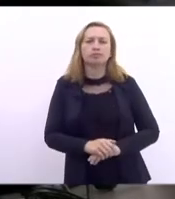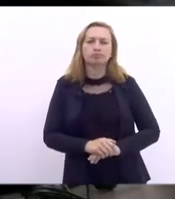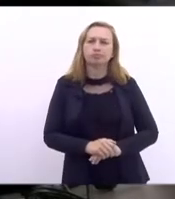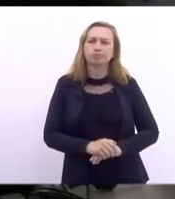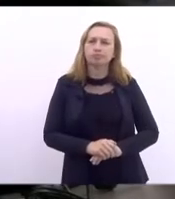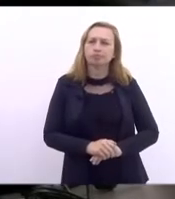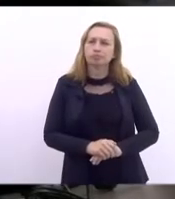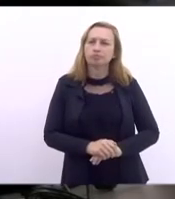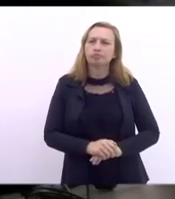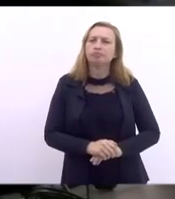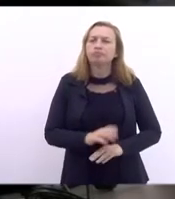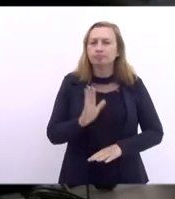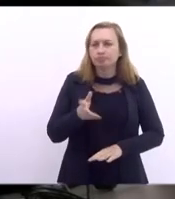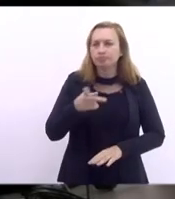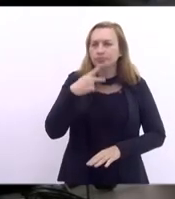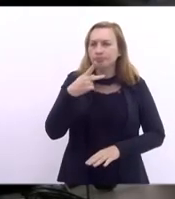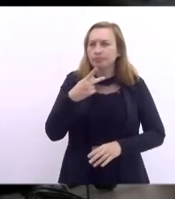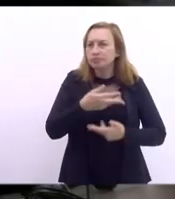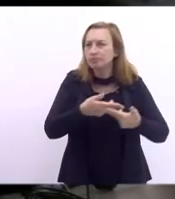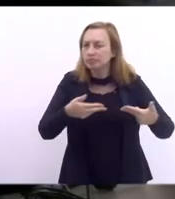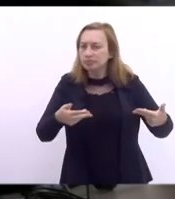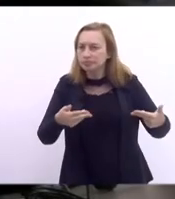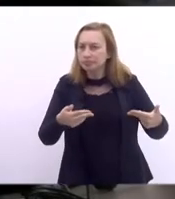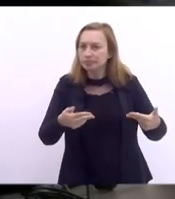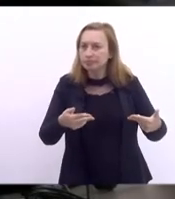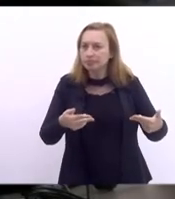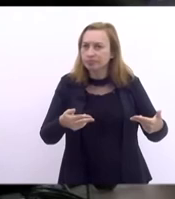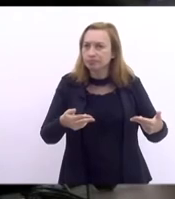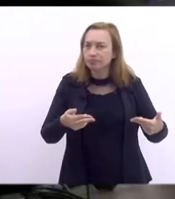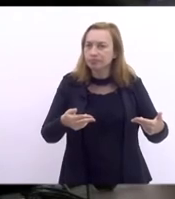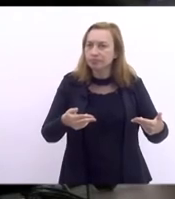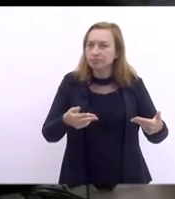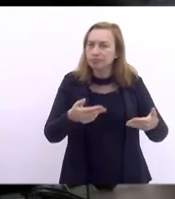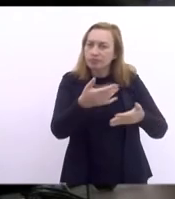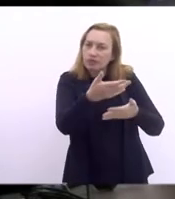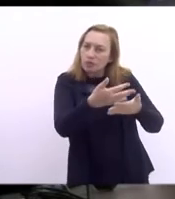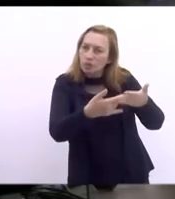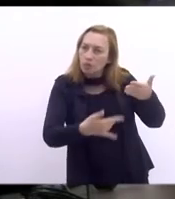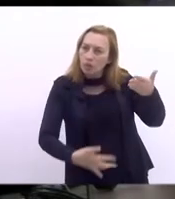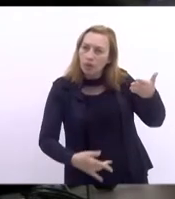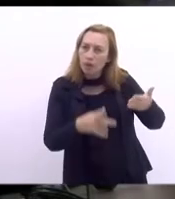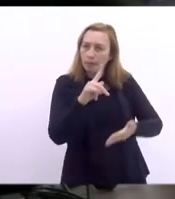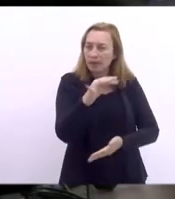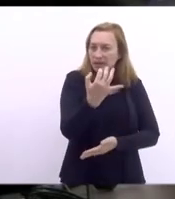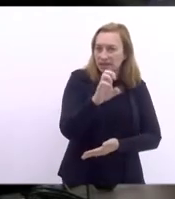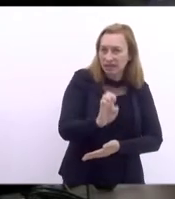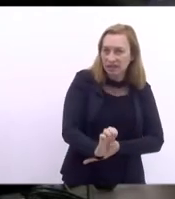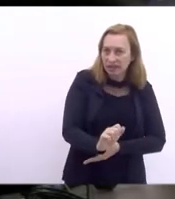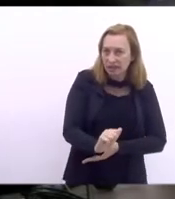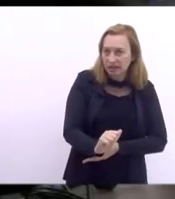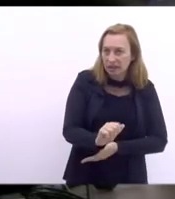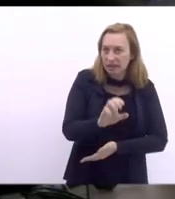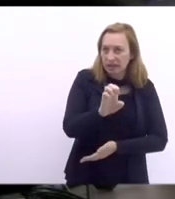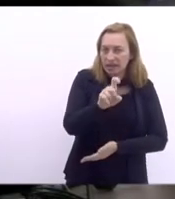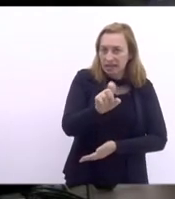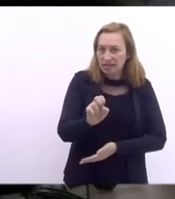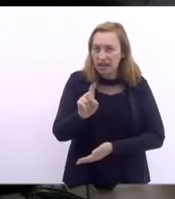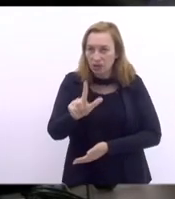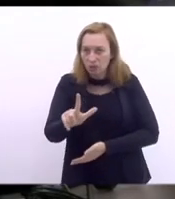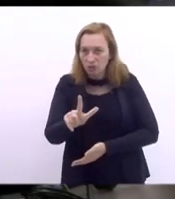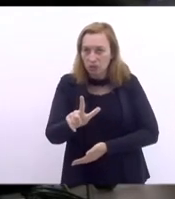como ela mesmo falou muita coisa é acompanhado por uma planilha Excel e que não é o ideal ideal você ter o